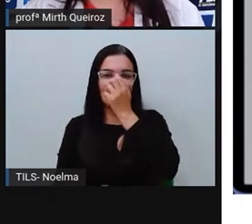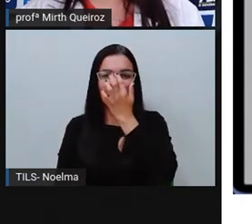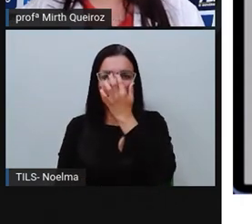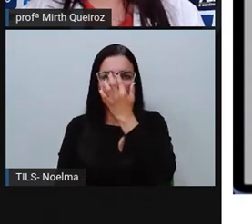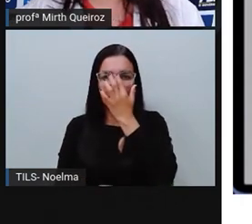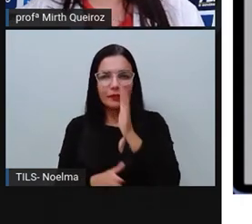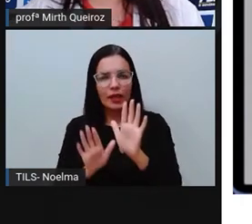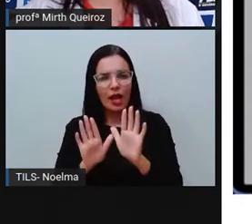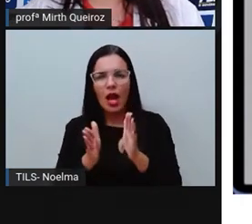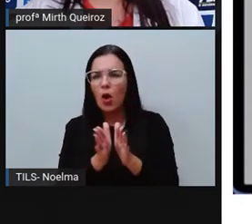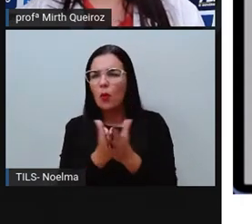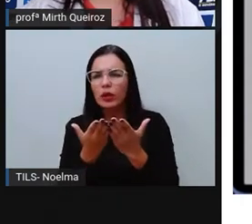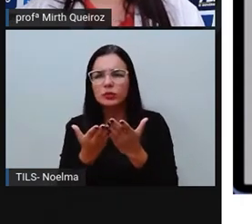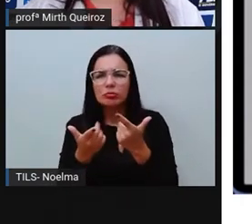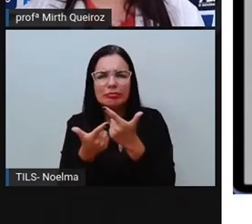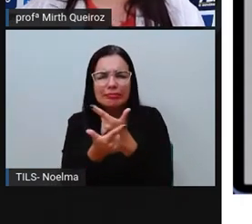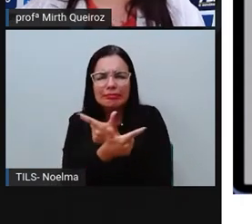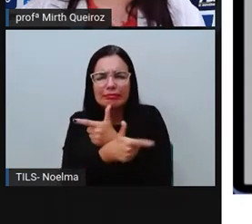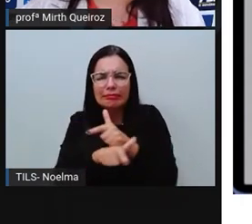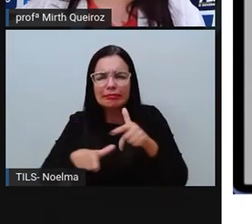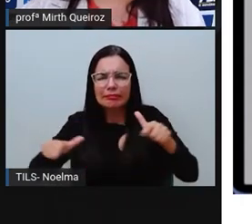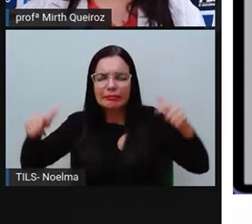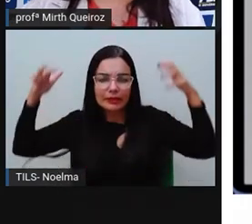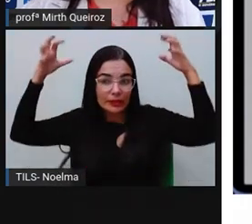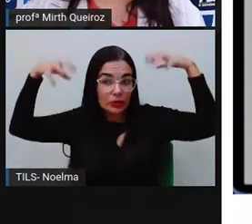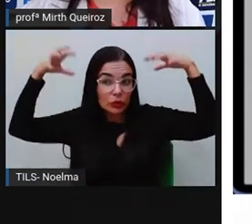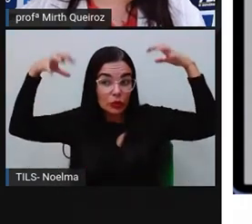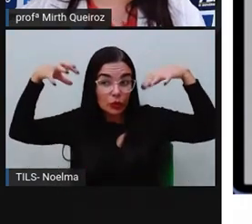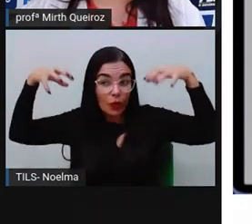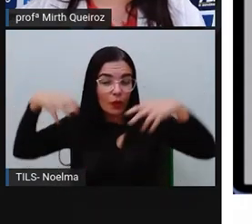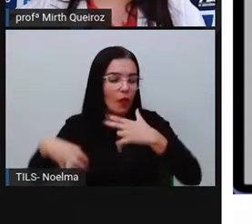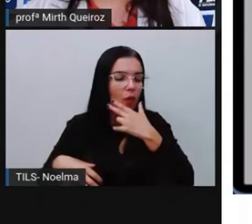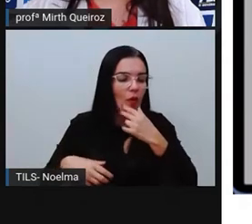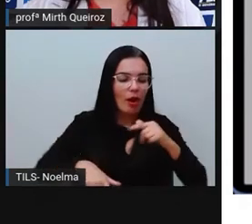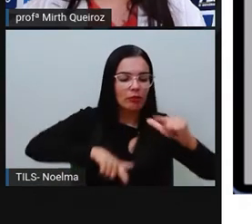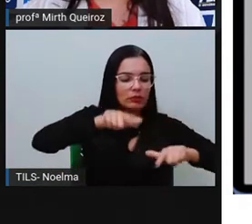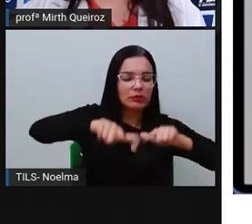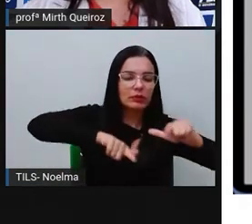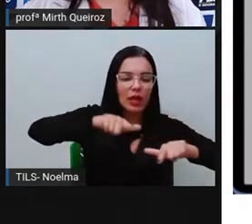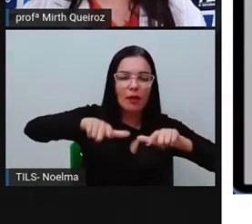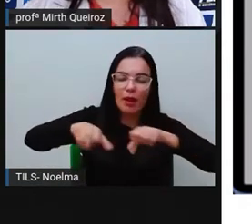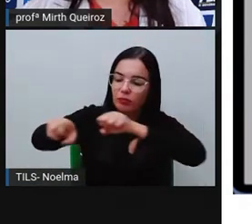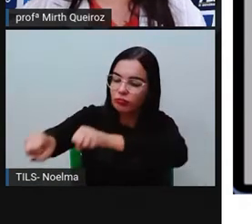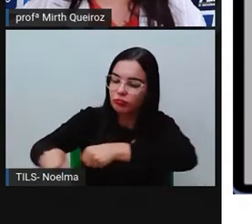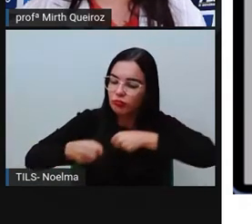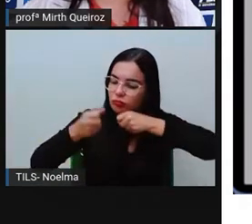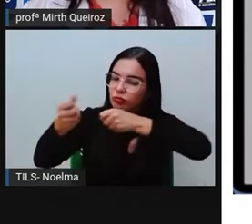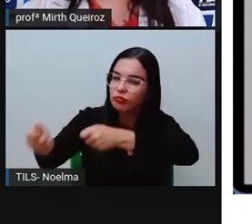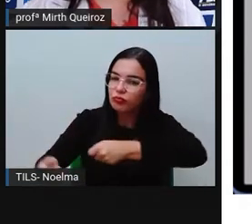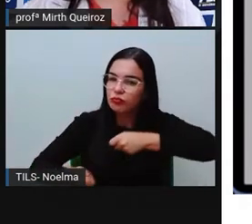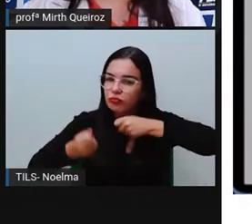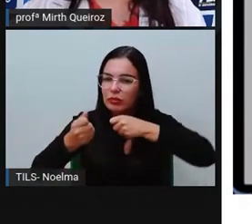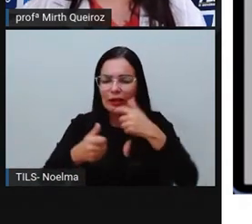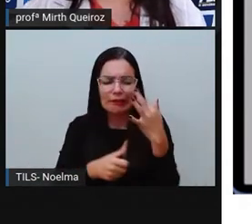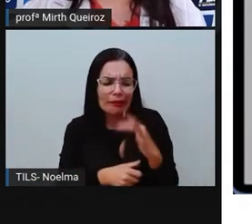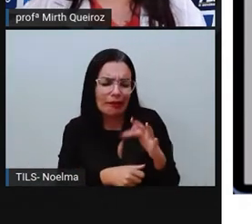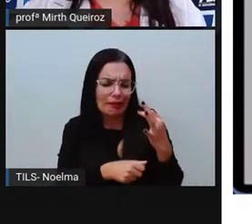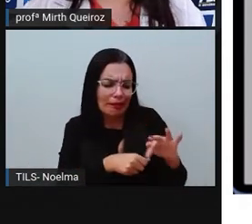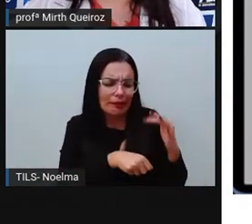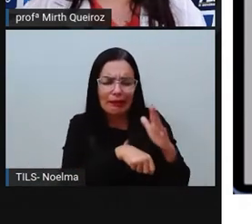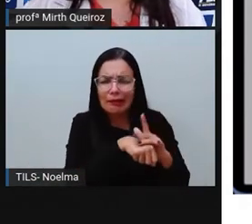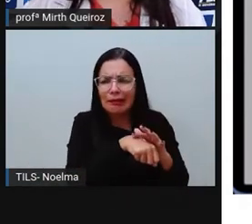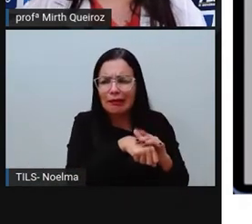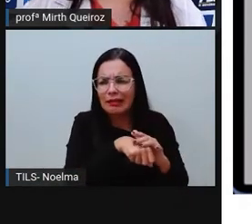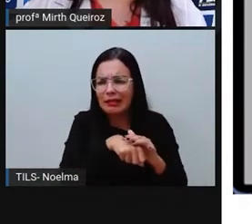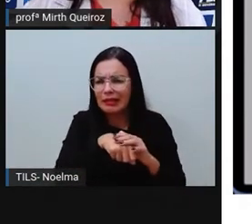Quando não chove nada, Chico trabalha com a enxada e logo se machuca e fica de mão